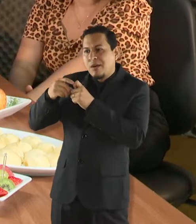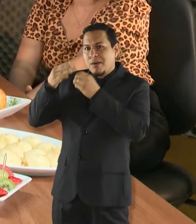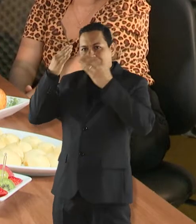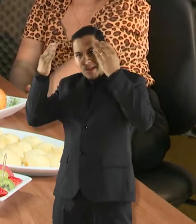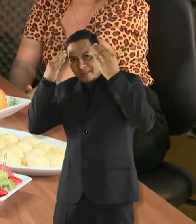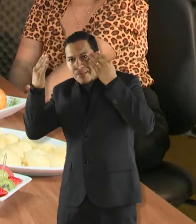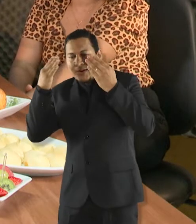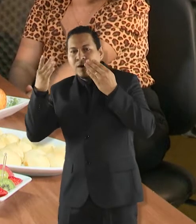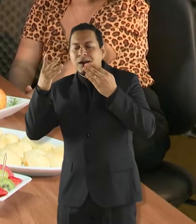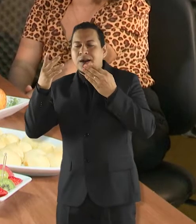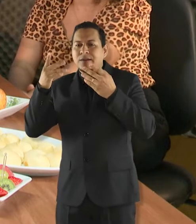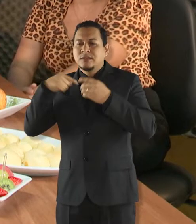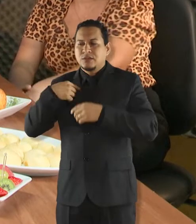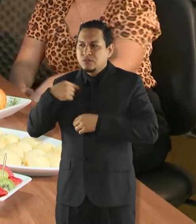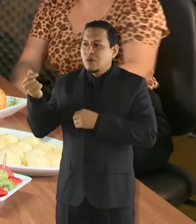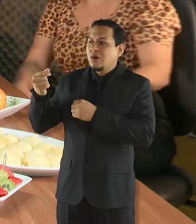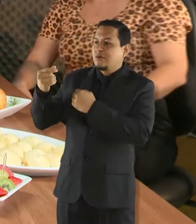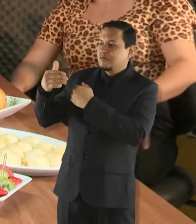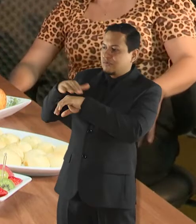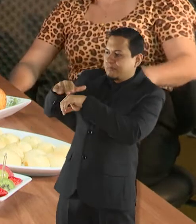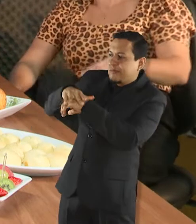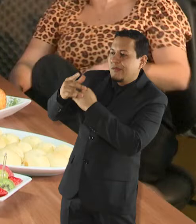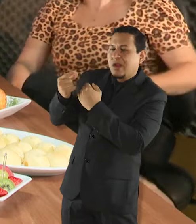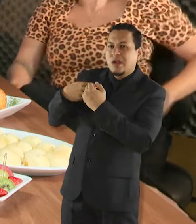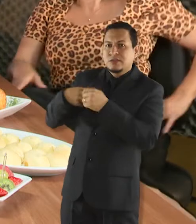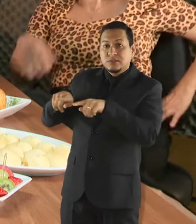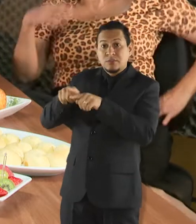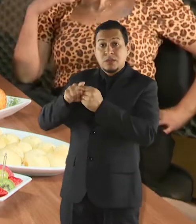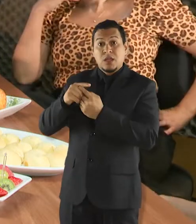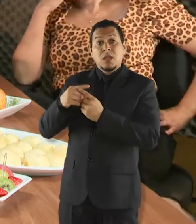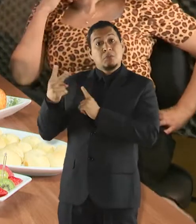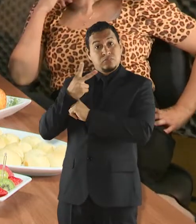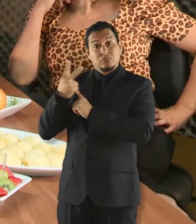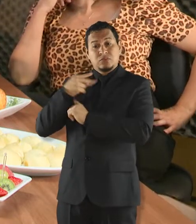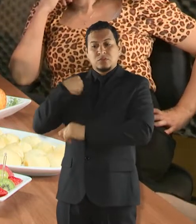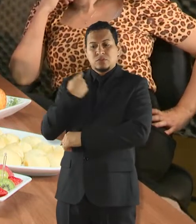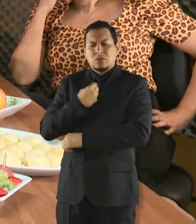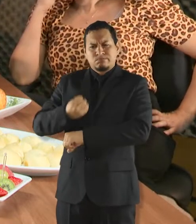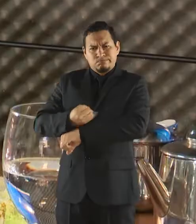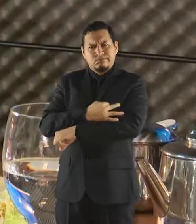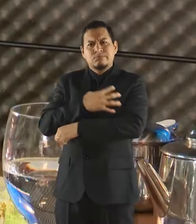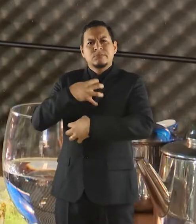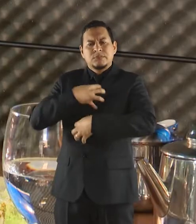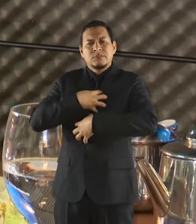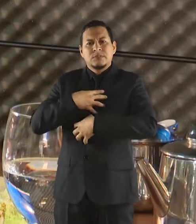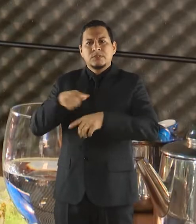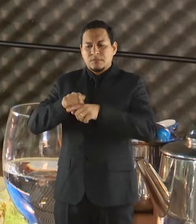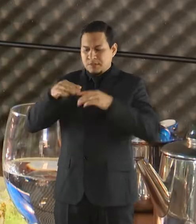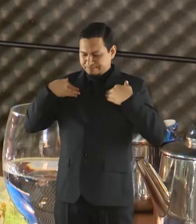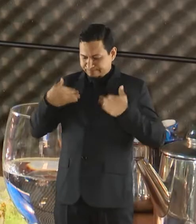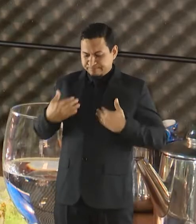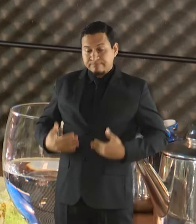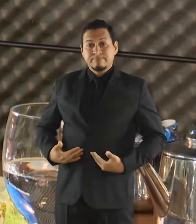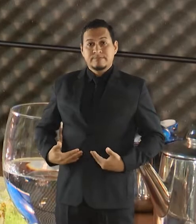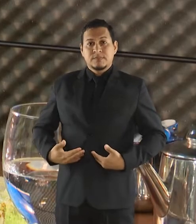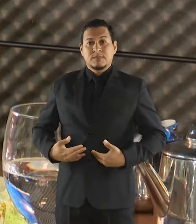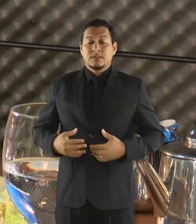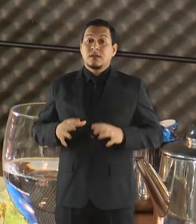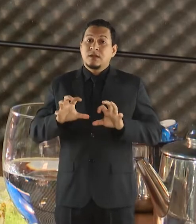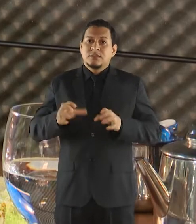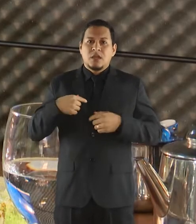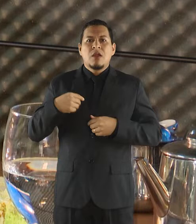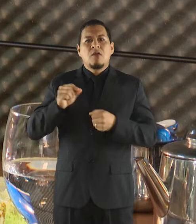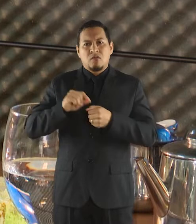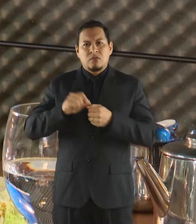gente vai para terapia, a gente se cuida, né, emocionalmente, fisicamente. Então, assim, eu